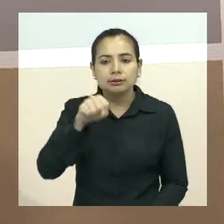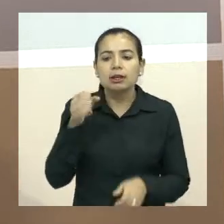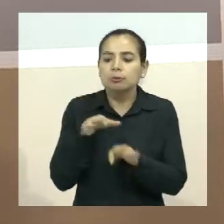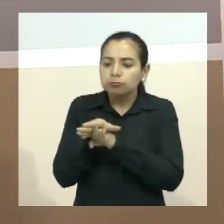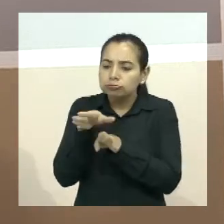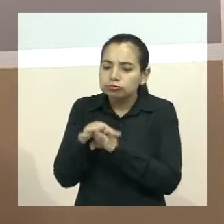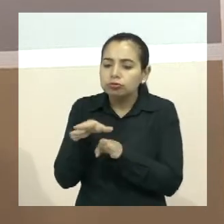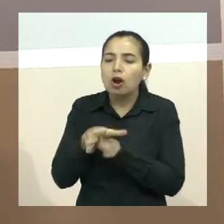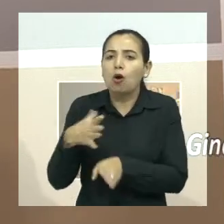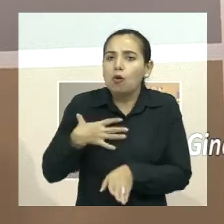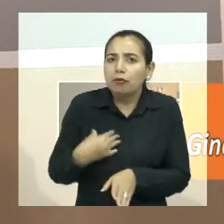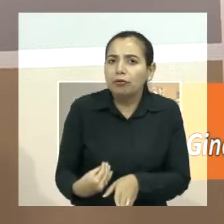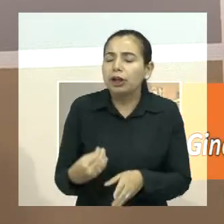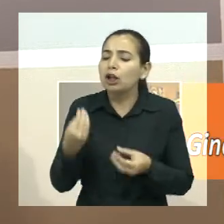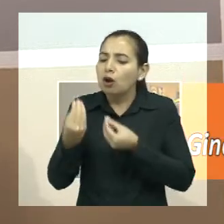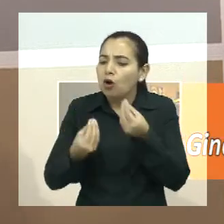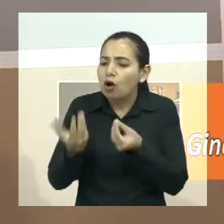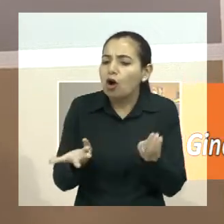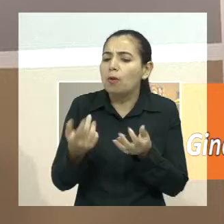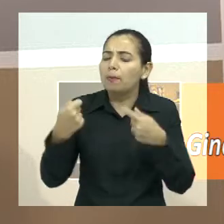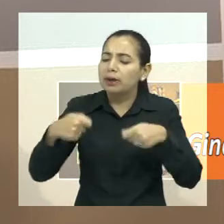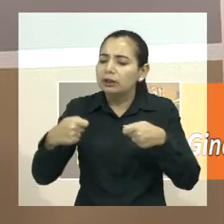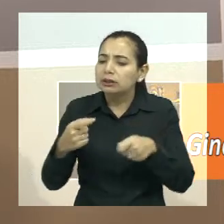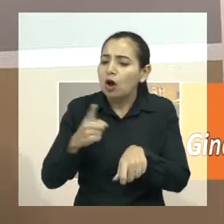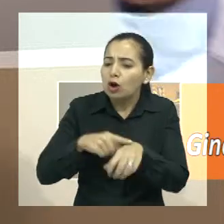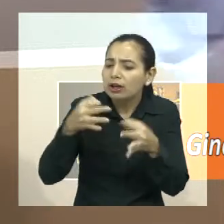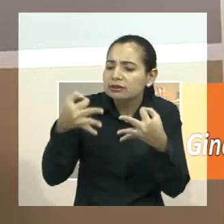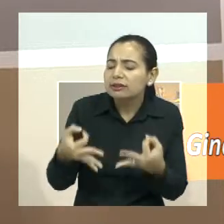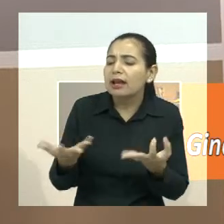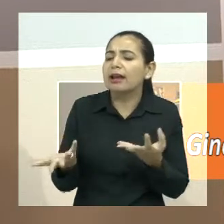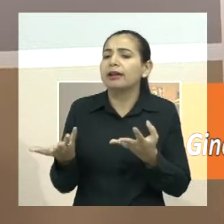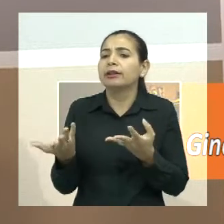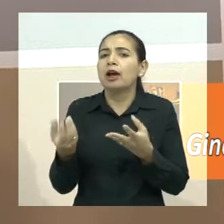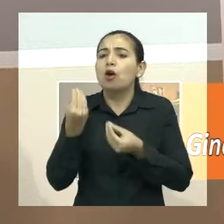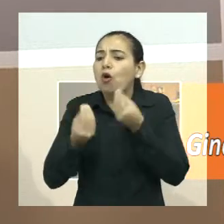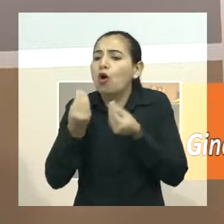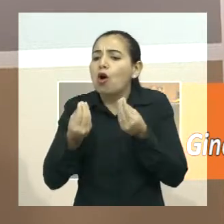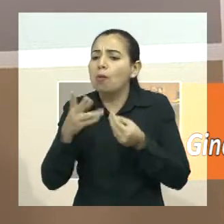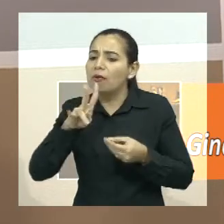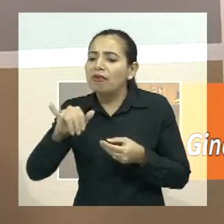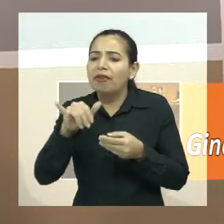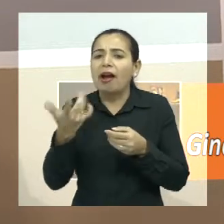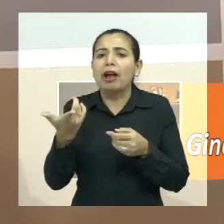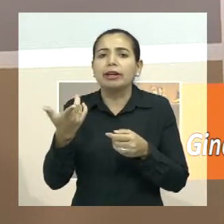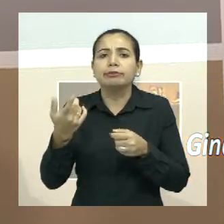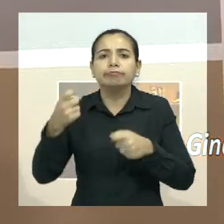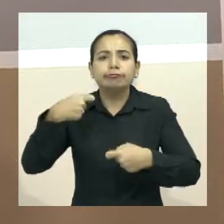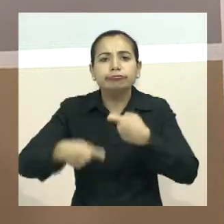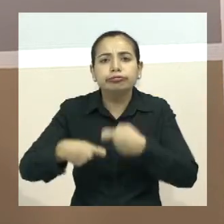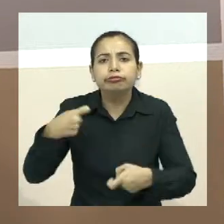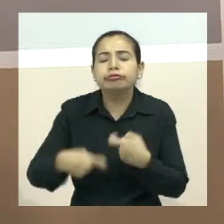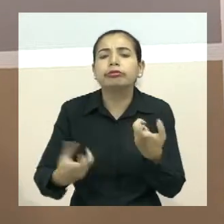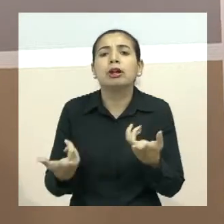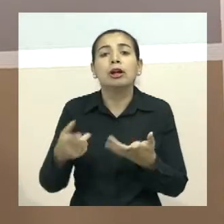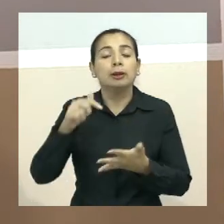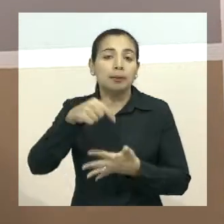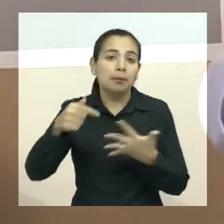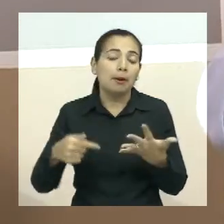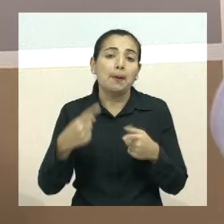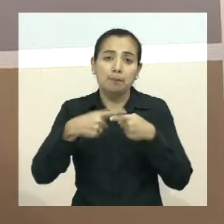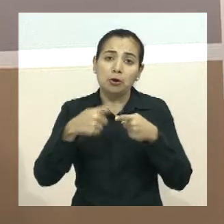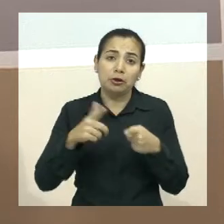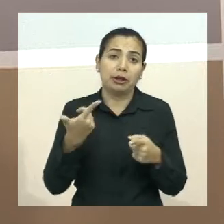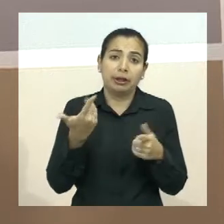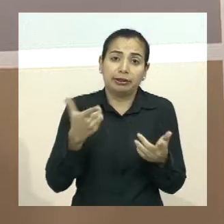A hora correta, com quem fazer, como esperar. Porque problemas como esse, gravidez indesejada, DST,